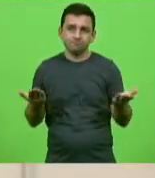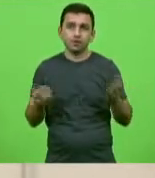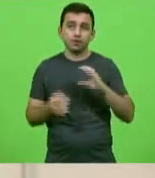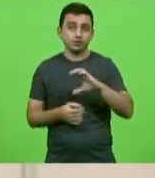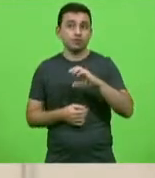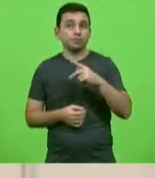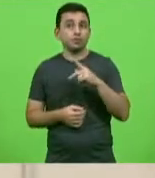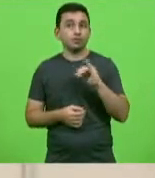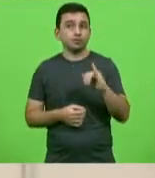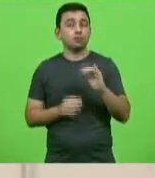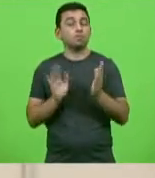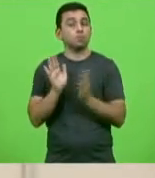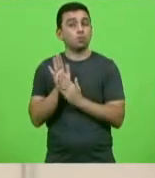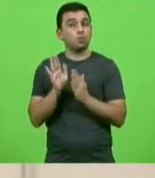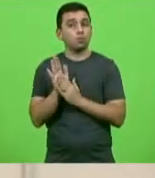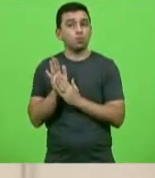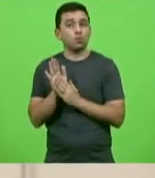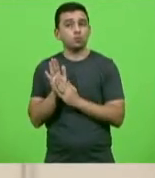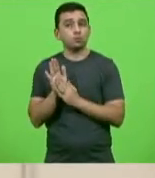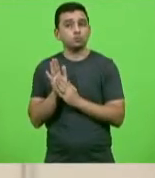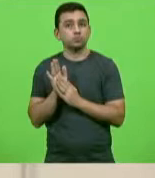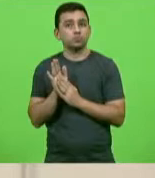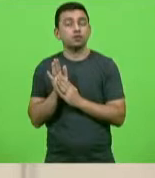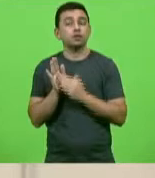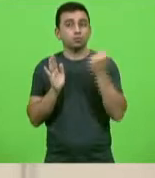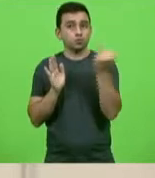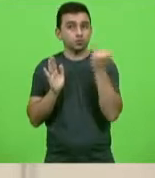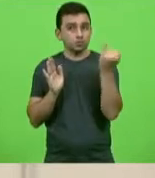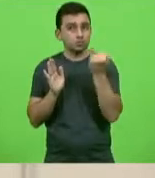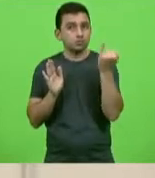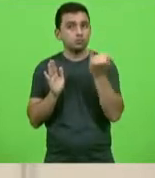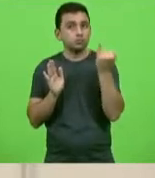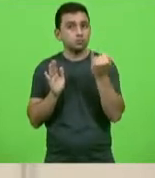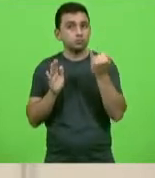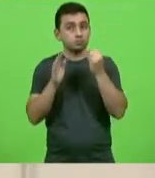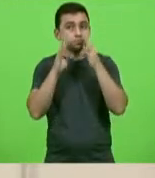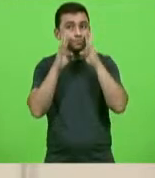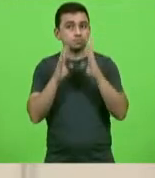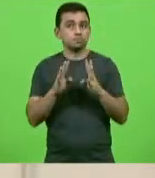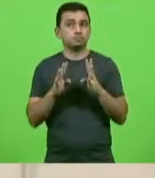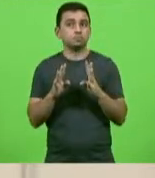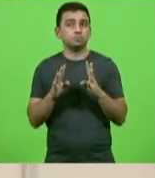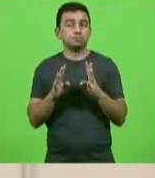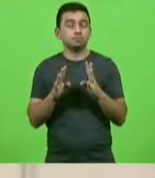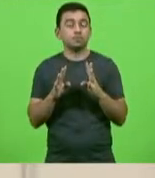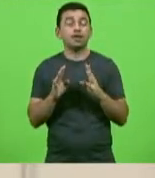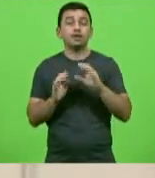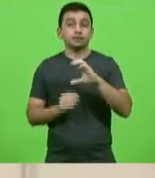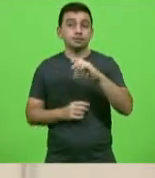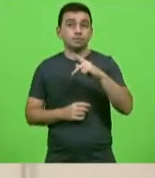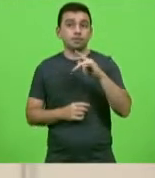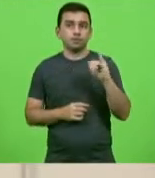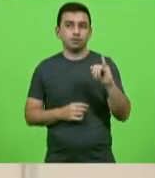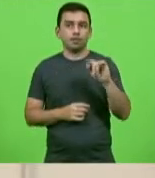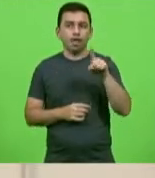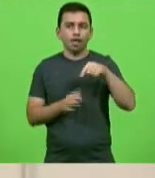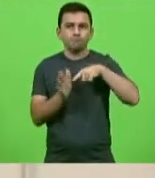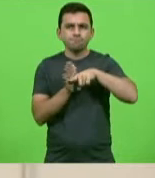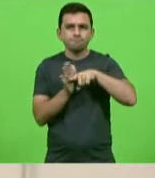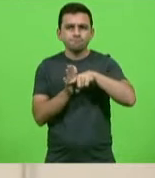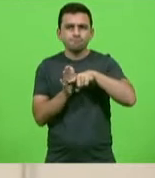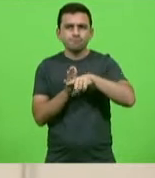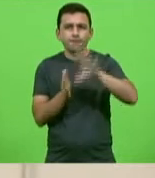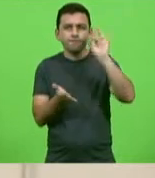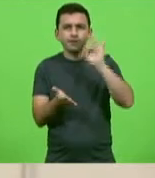CPI tinha como propósito, e esse aspecto é importantíssimo, a CPI tinha como propósito a investigação